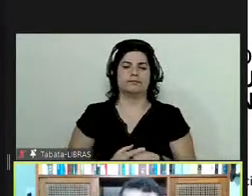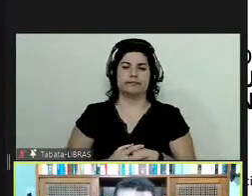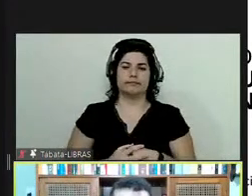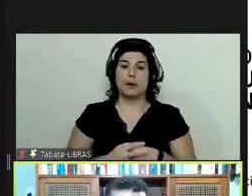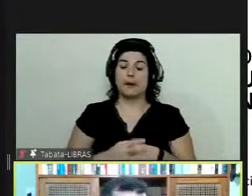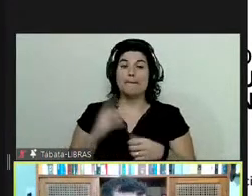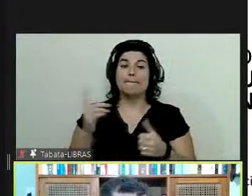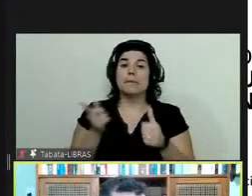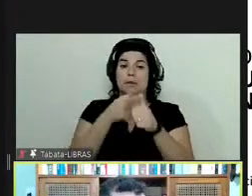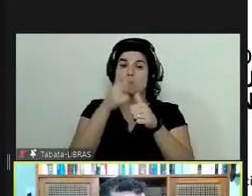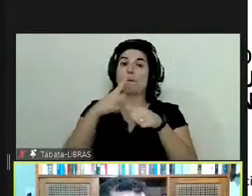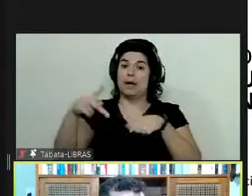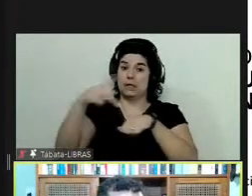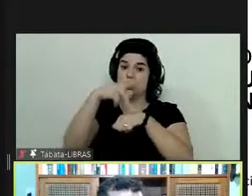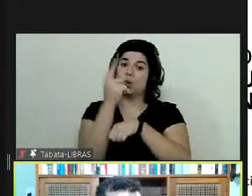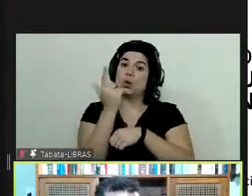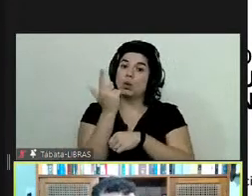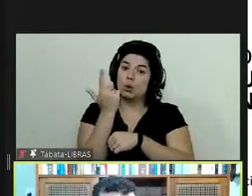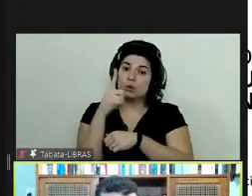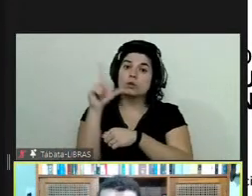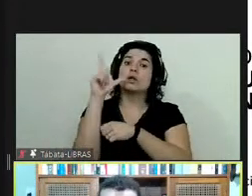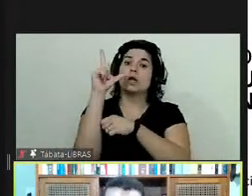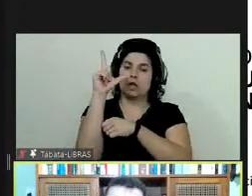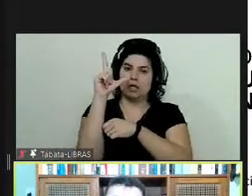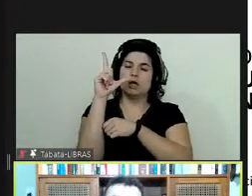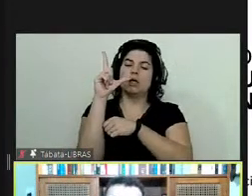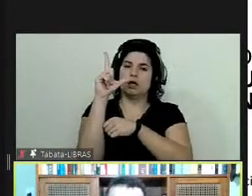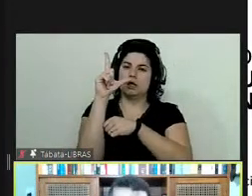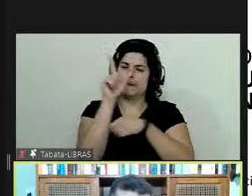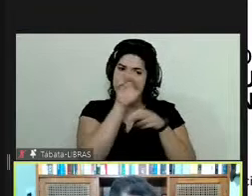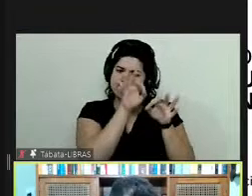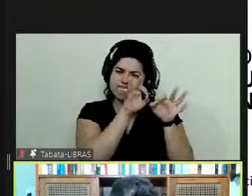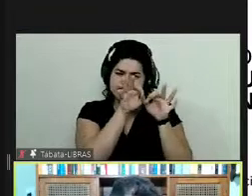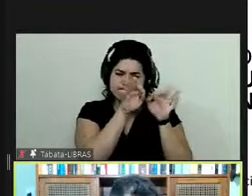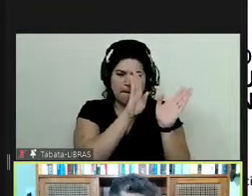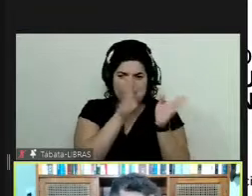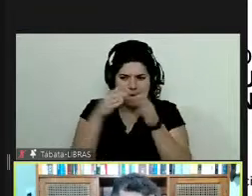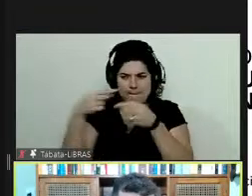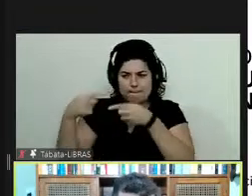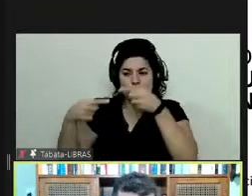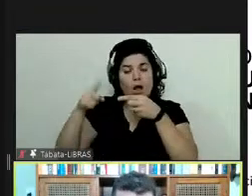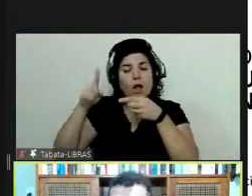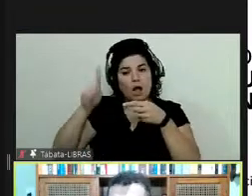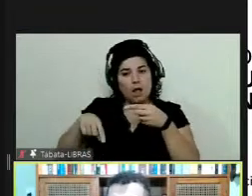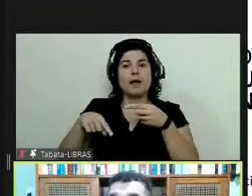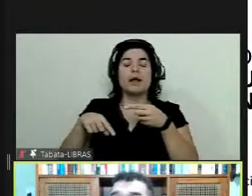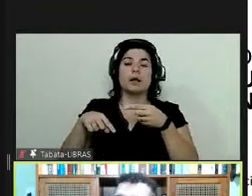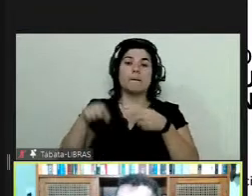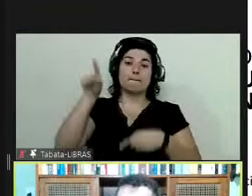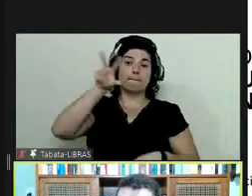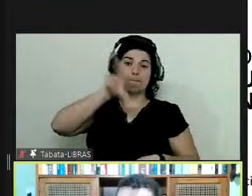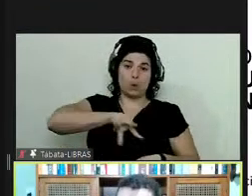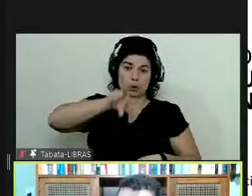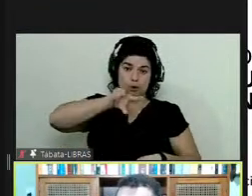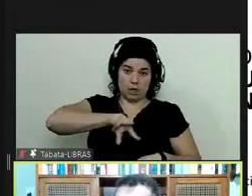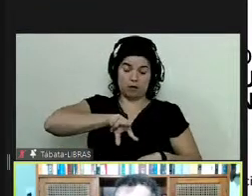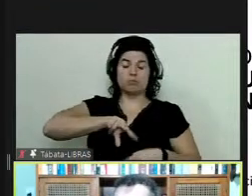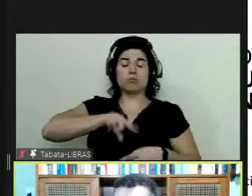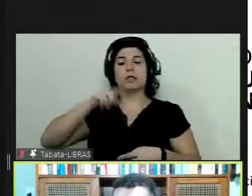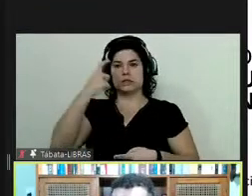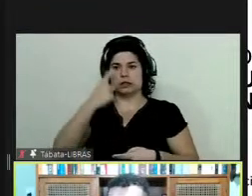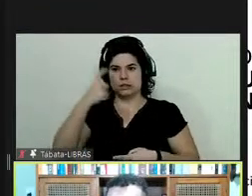primeiros países a fazerem isso nós sabemos né os primeiros a conseguirem se ajustar politicamente foram basicamente Portugal espanh